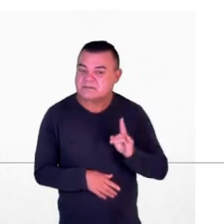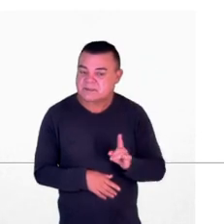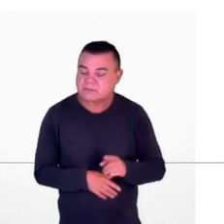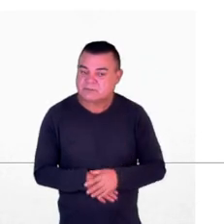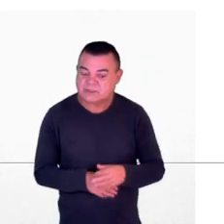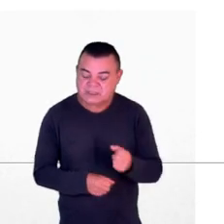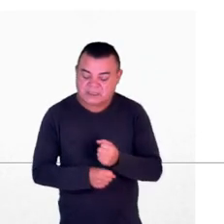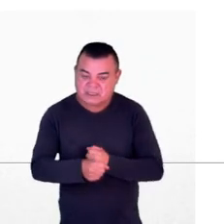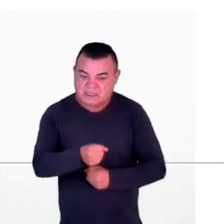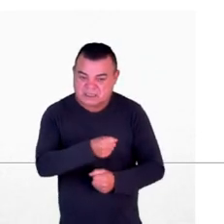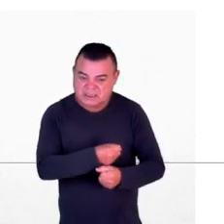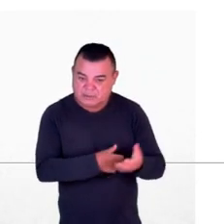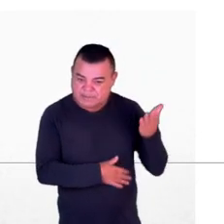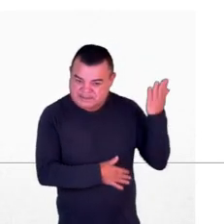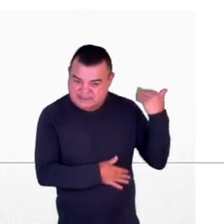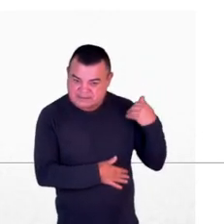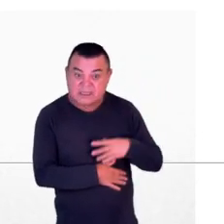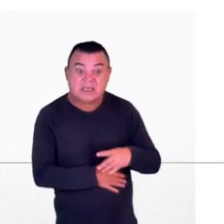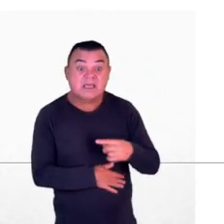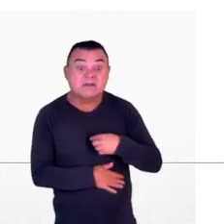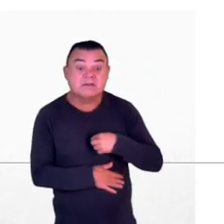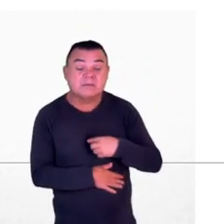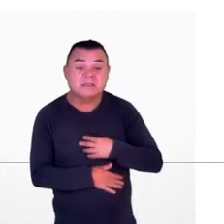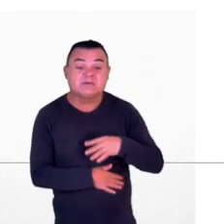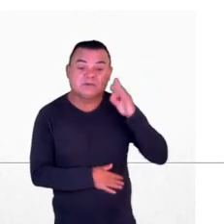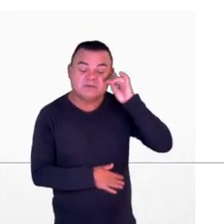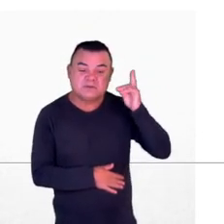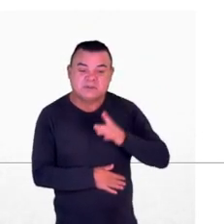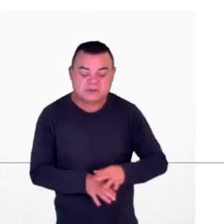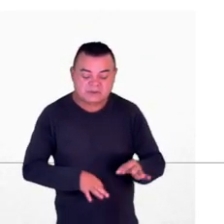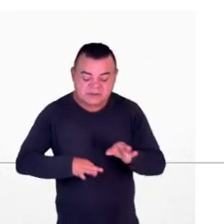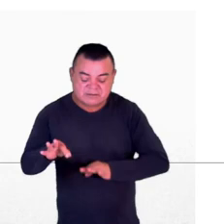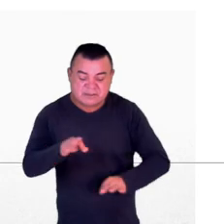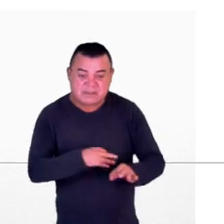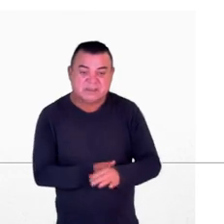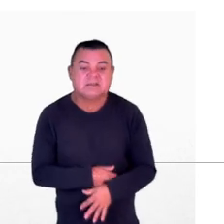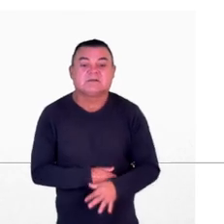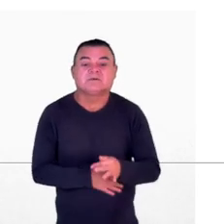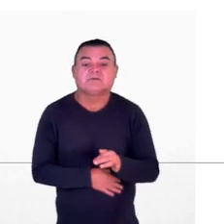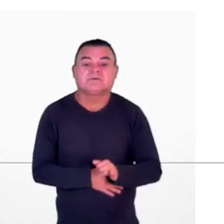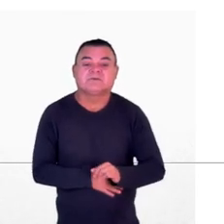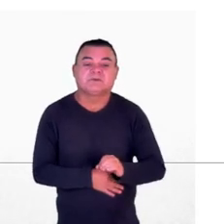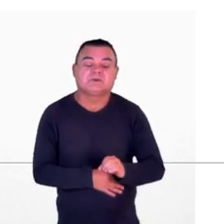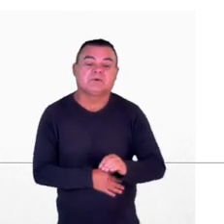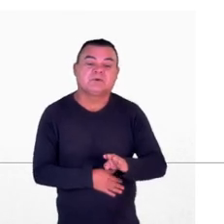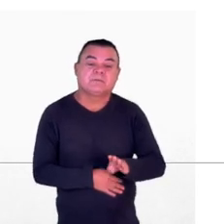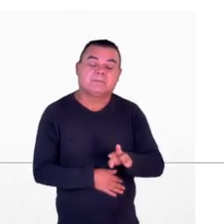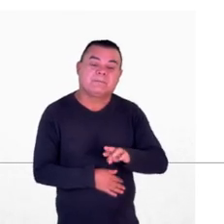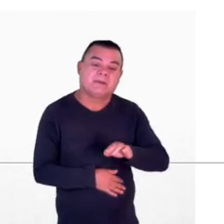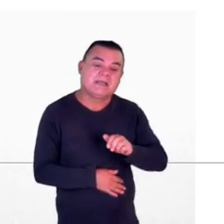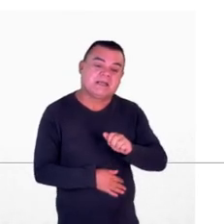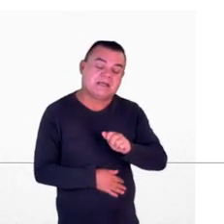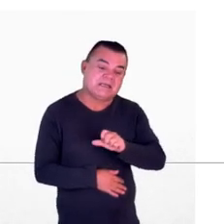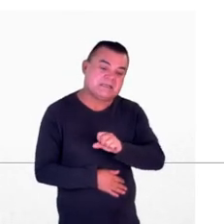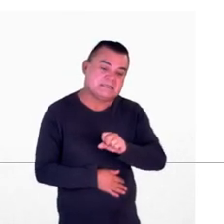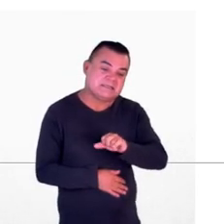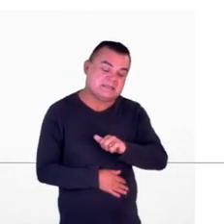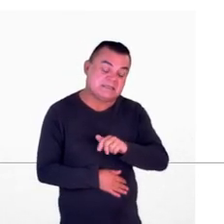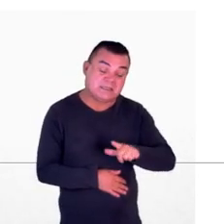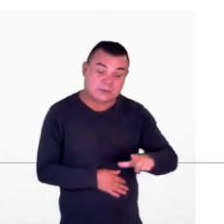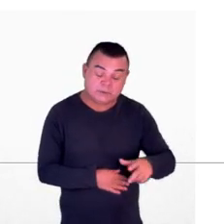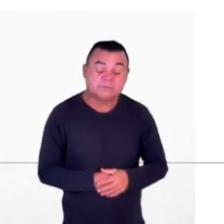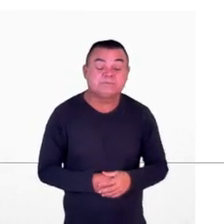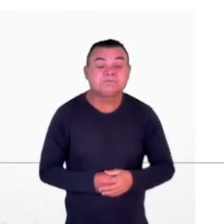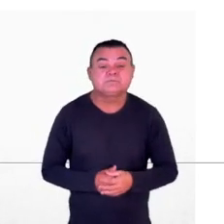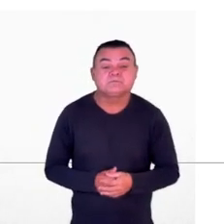passado eu eu sou também diretora de articulação da fia Brasil e que a Mari vai vai falar H agora a pouco